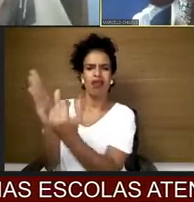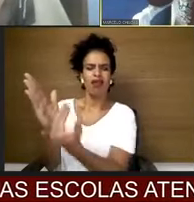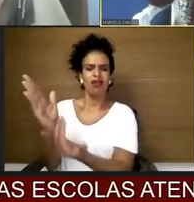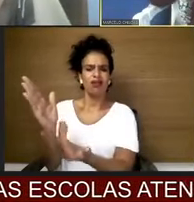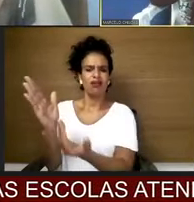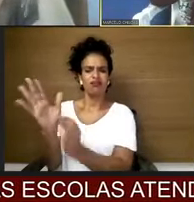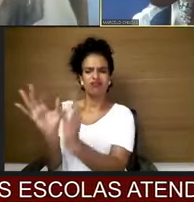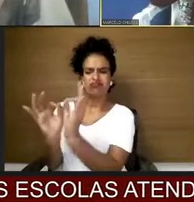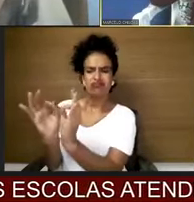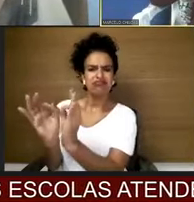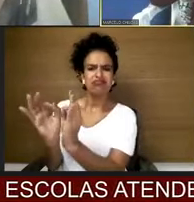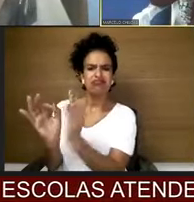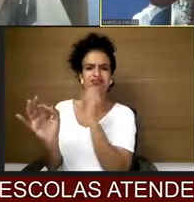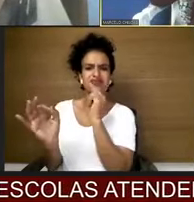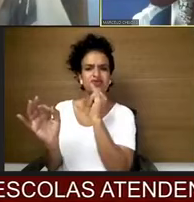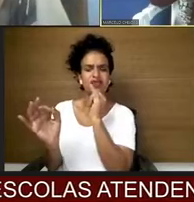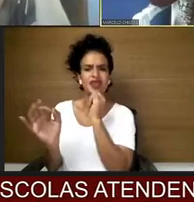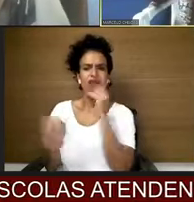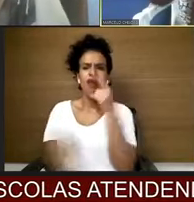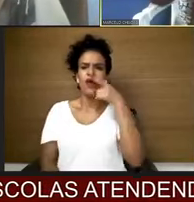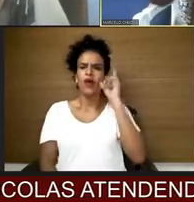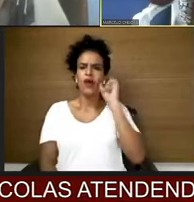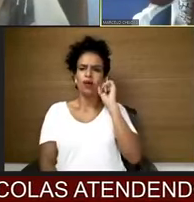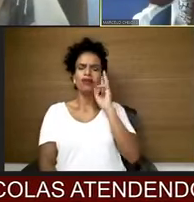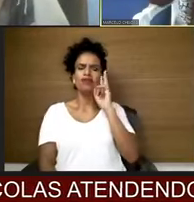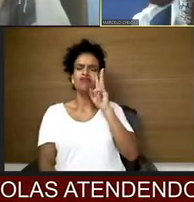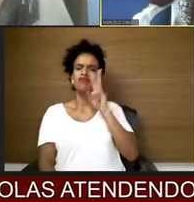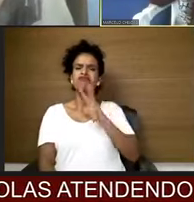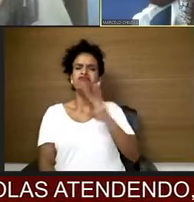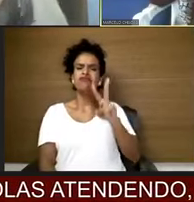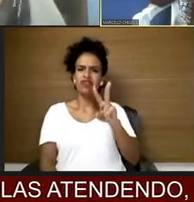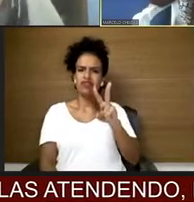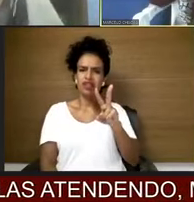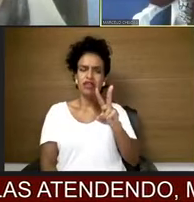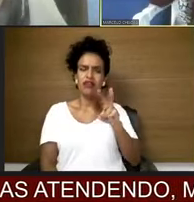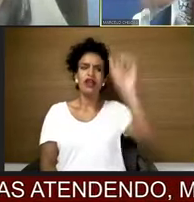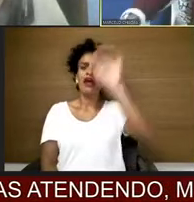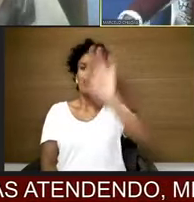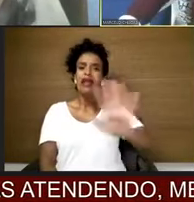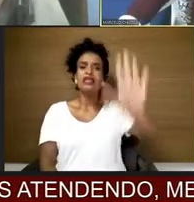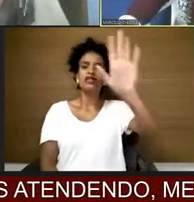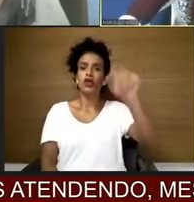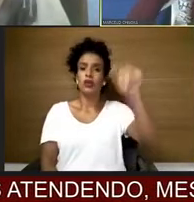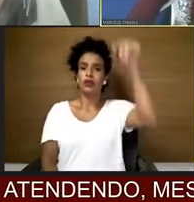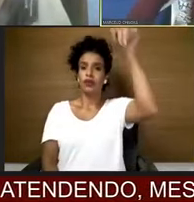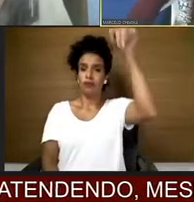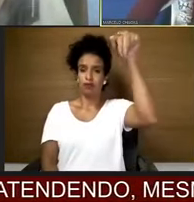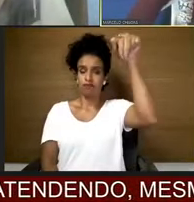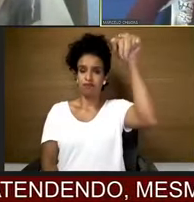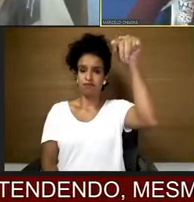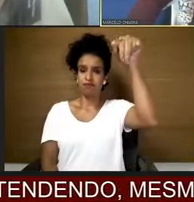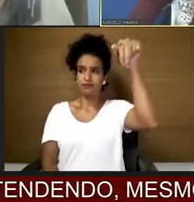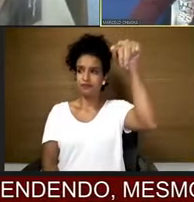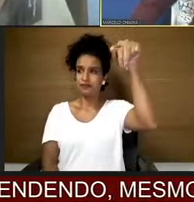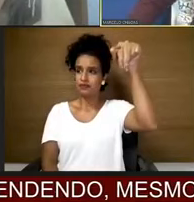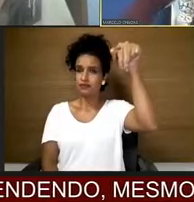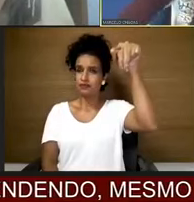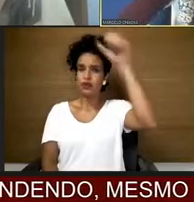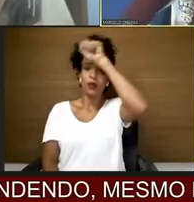Eu estava vendo ontem, Fátima, aí da tua região, da região norte, inclusive, o prefeito,